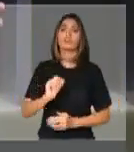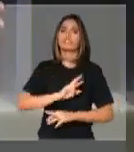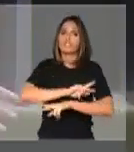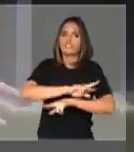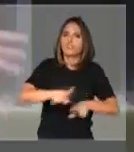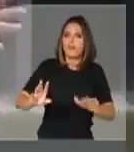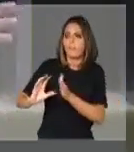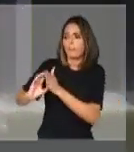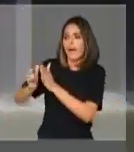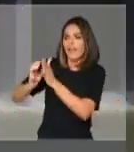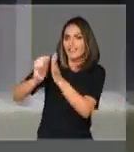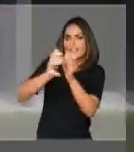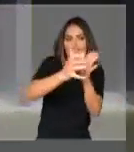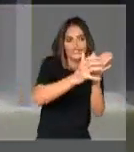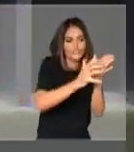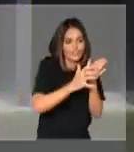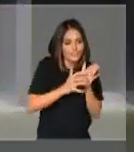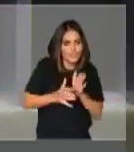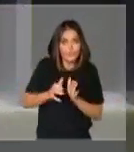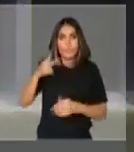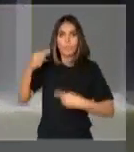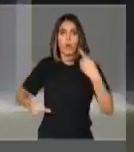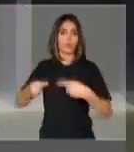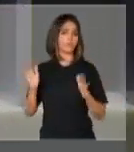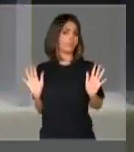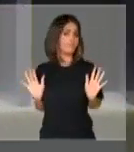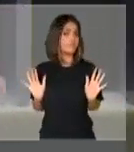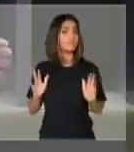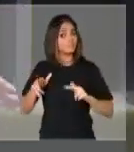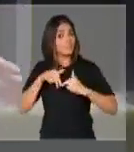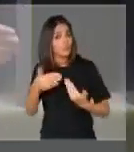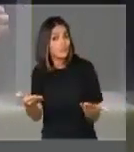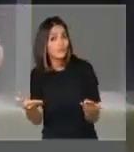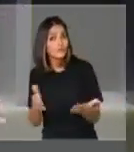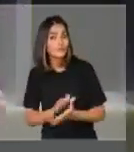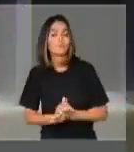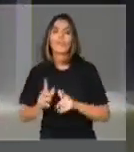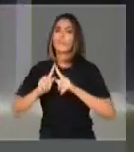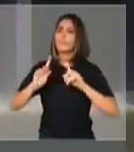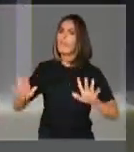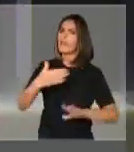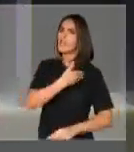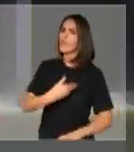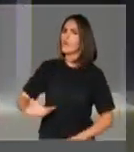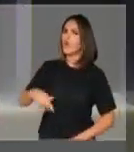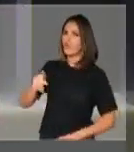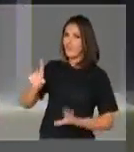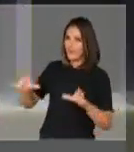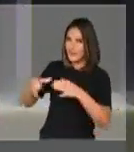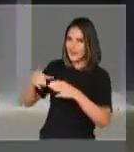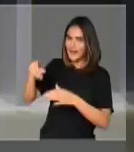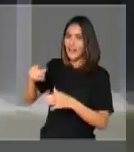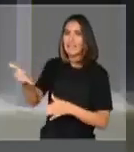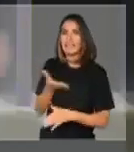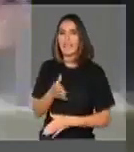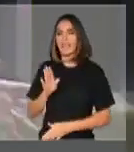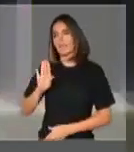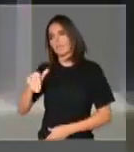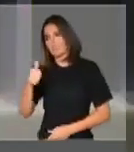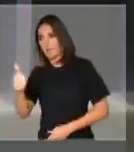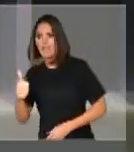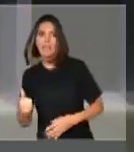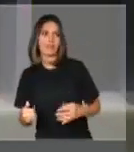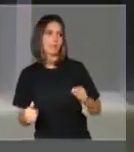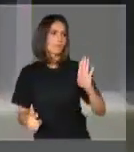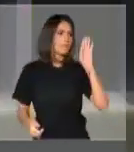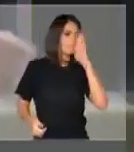diferentes denominações partidárias e políticas. Acontece que o governo quer fazer o jogo do bem contra o